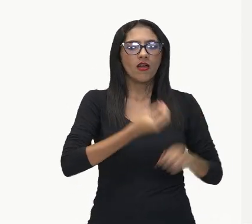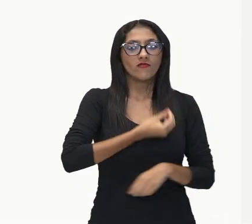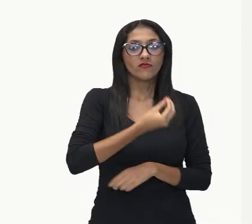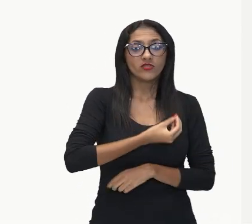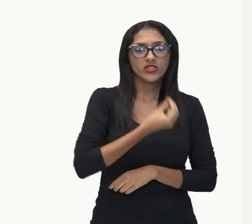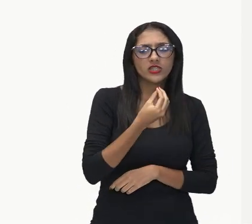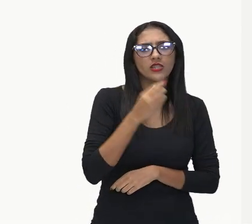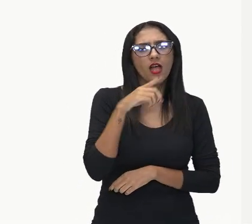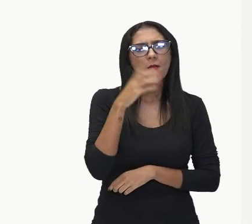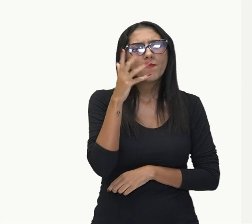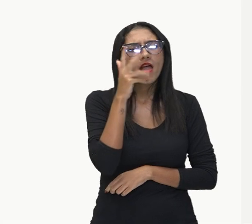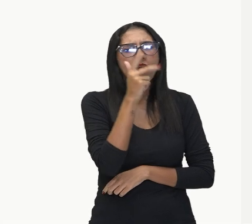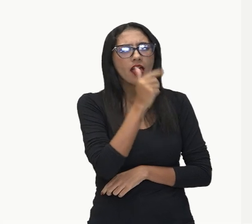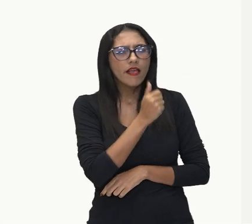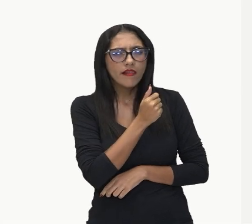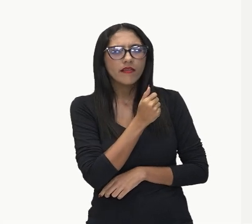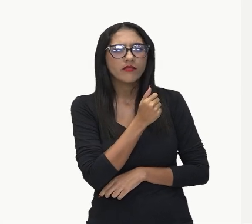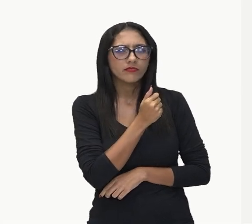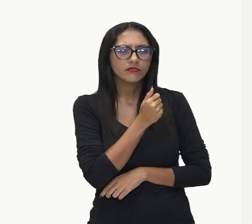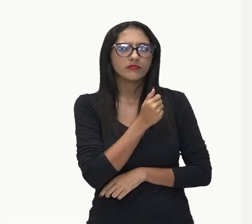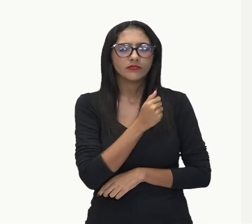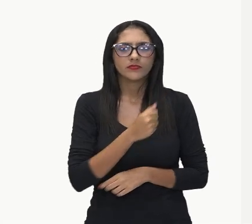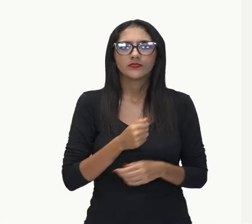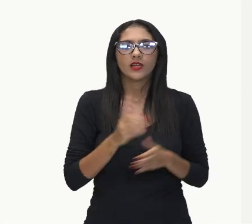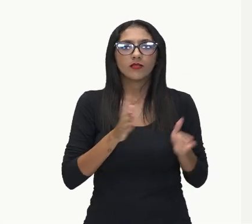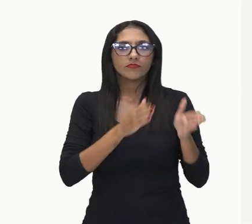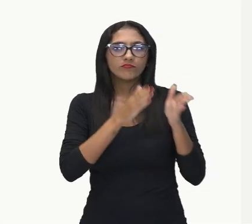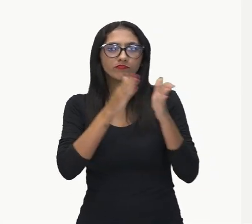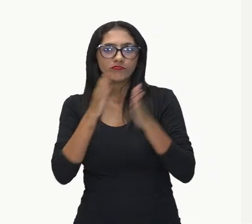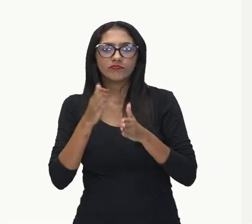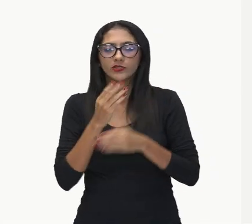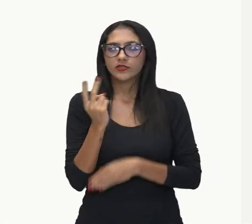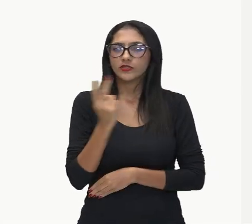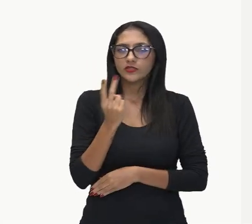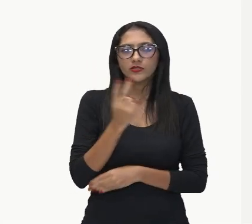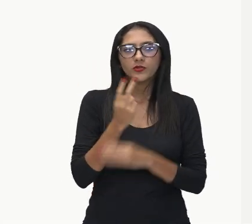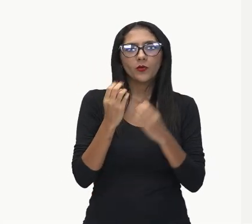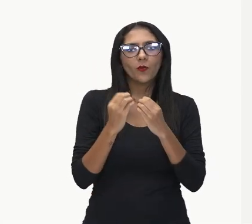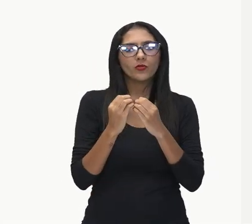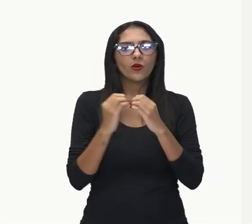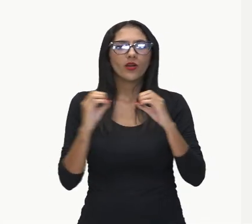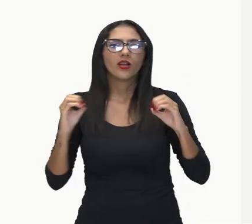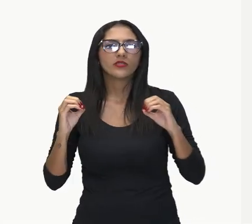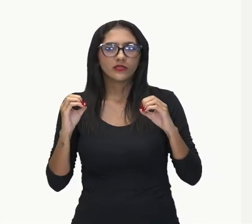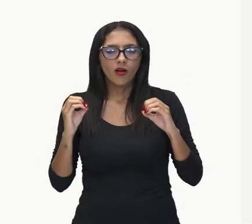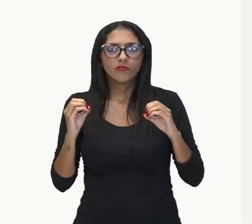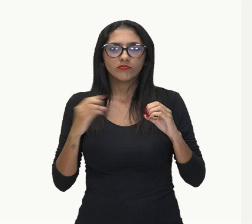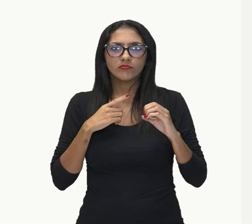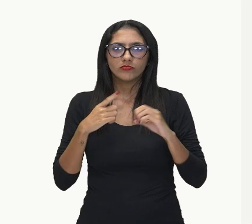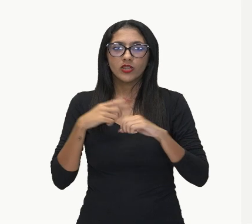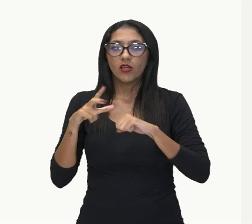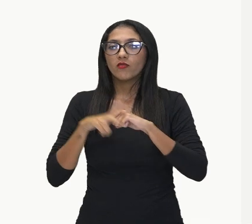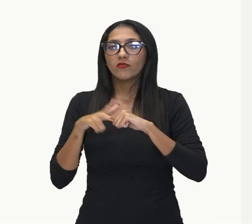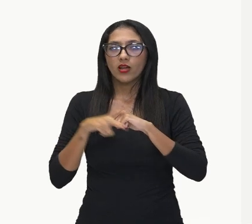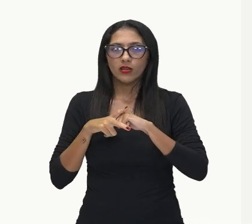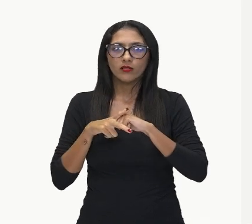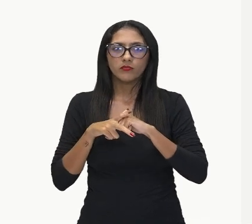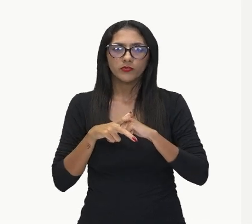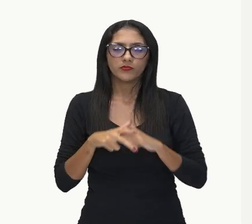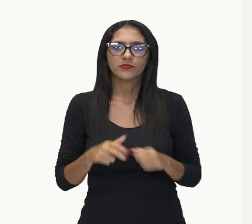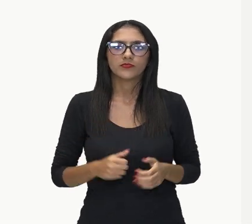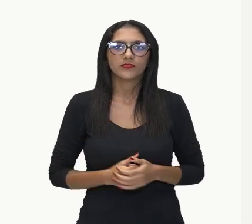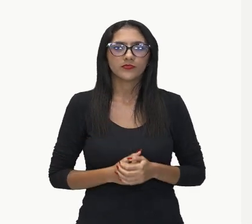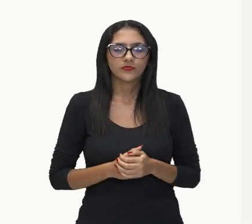ser. E a segunda oração, porém, apresenta muitos desafios, com o verbo apresentar. Percebam a presença